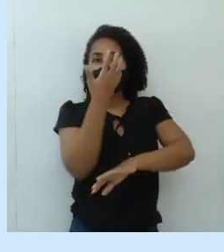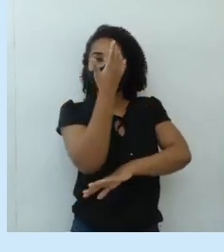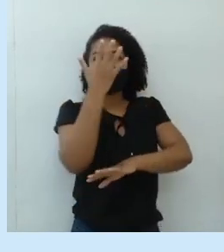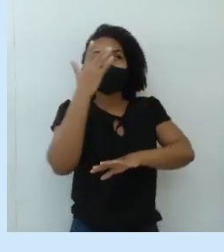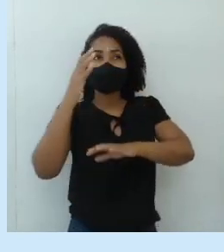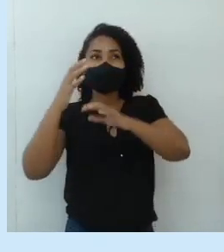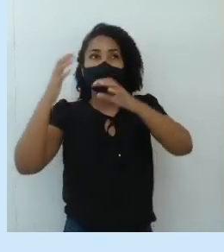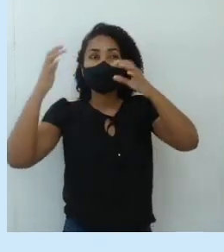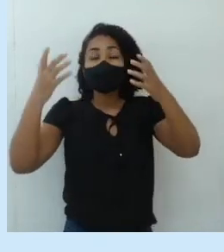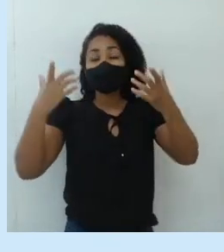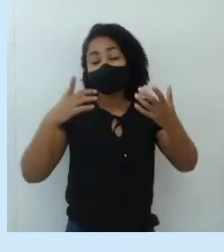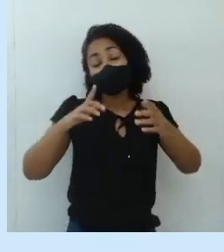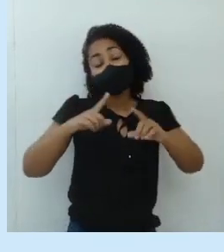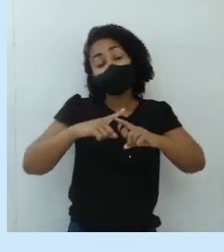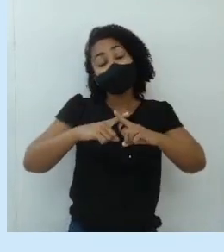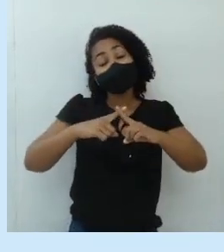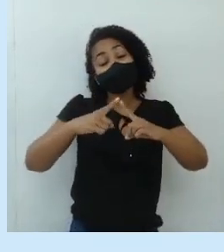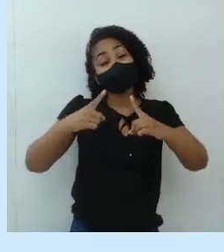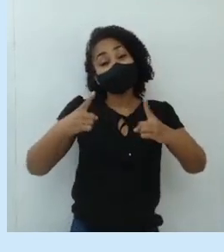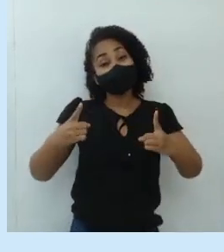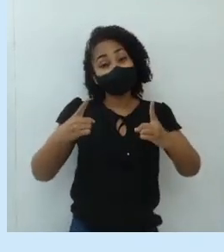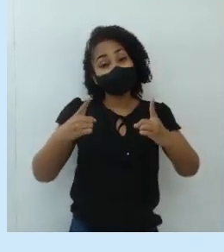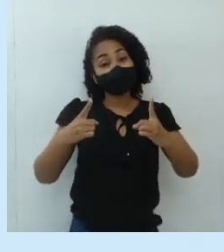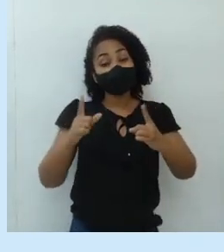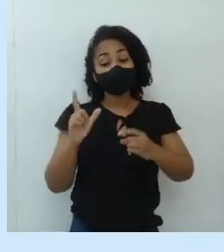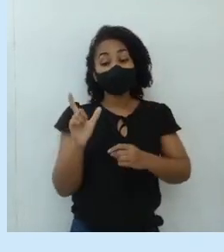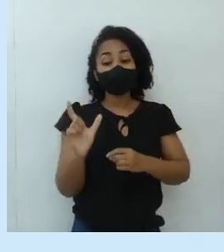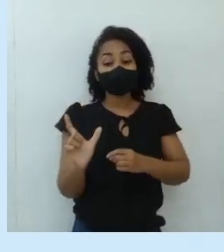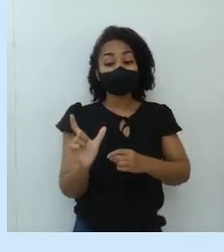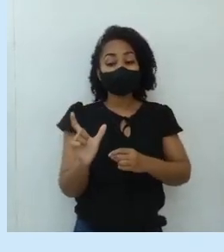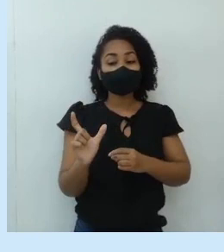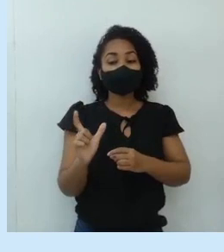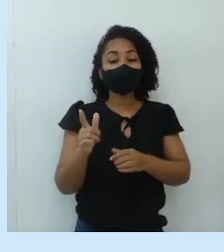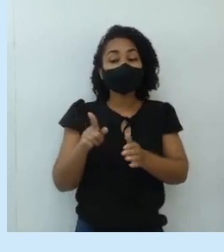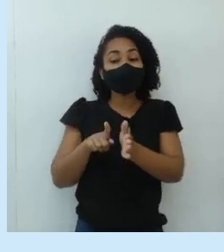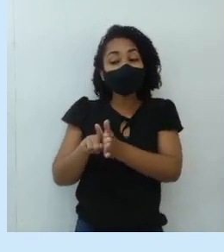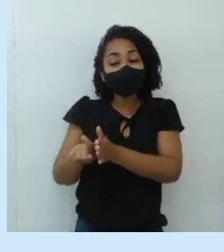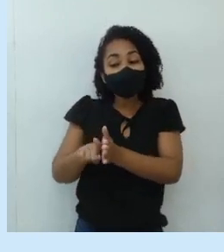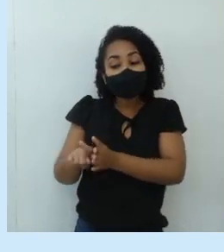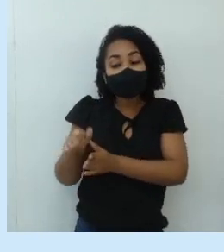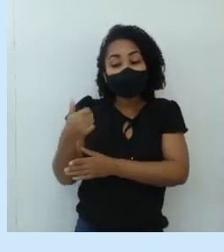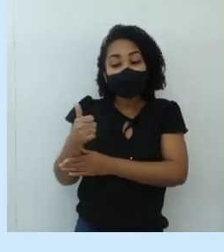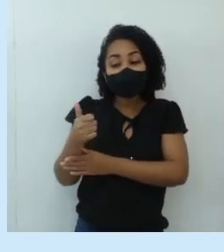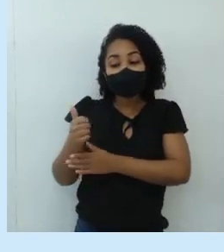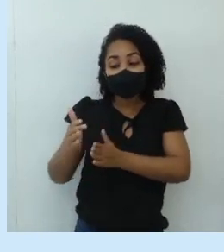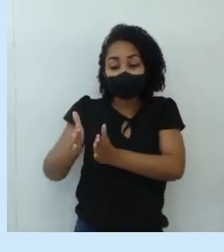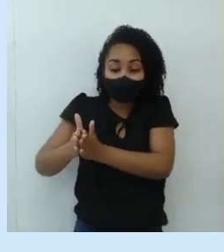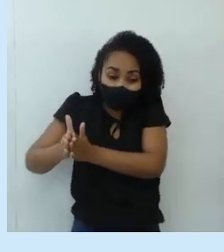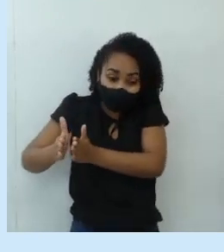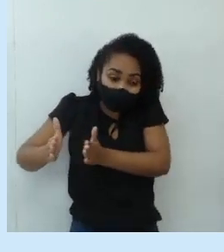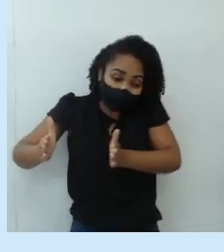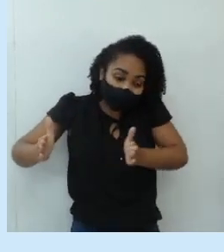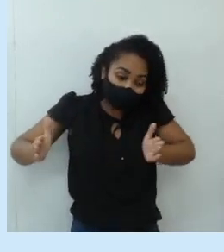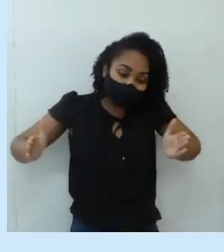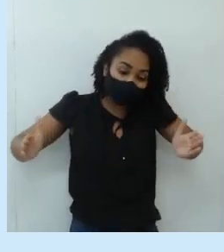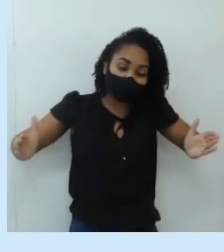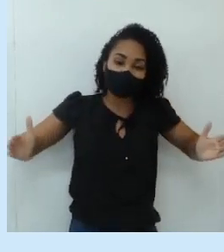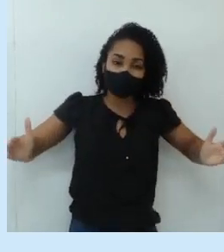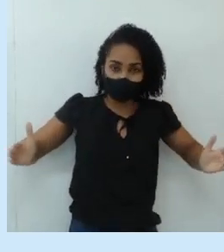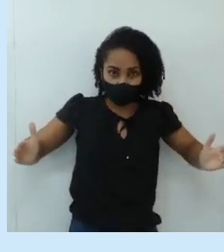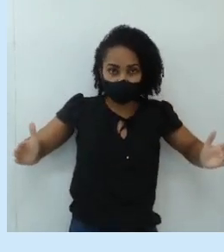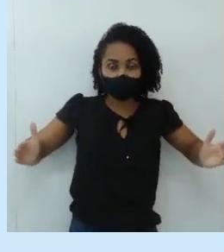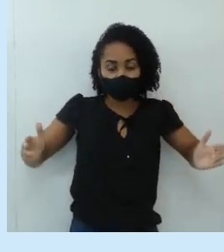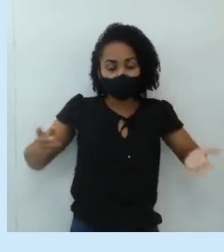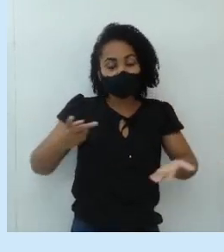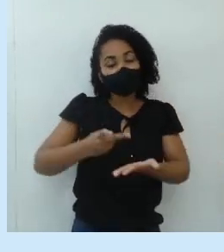No entanto, este último, ele é a análise a largo prazo dos fenômenos e